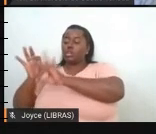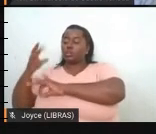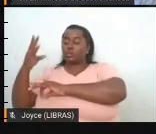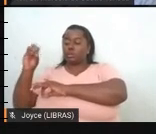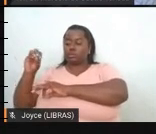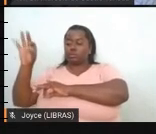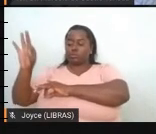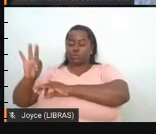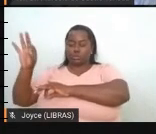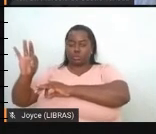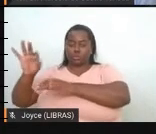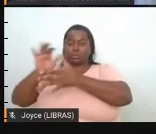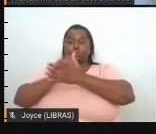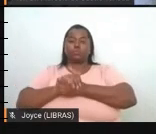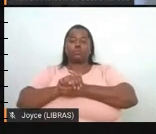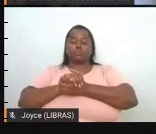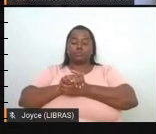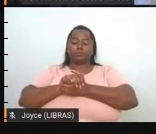30%. Tá?